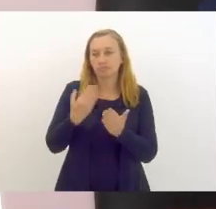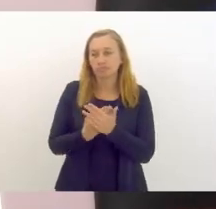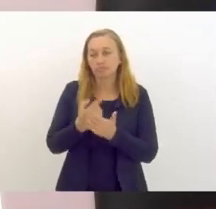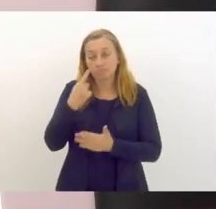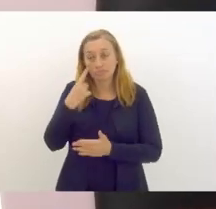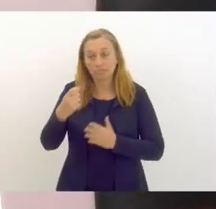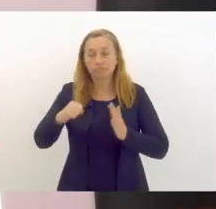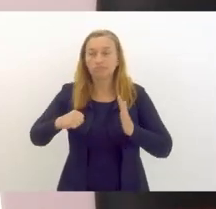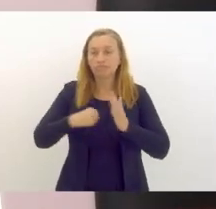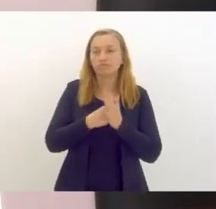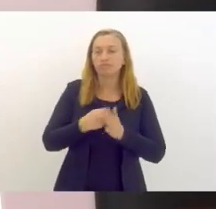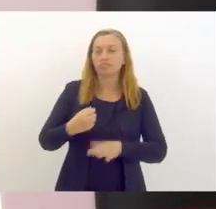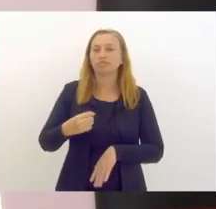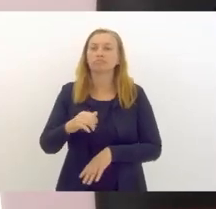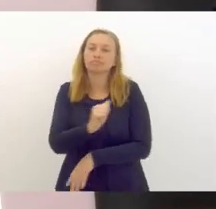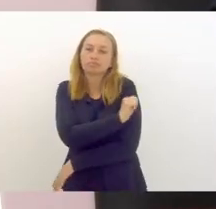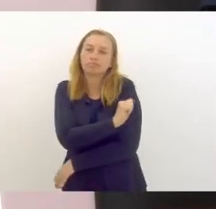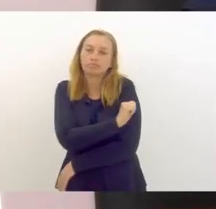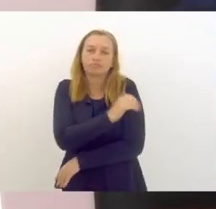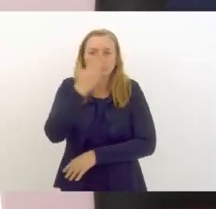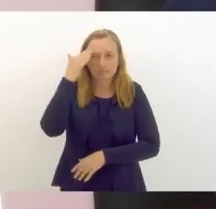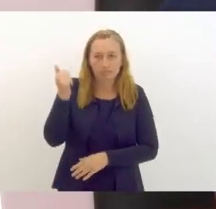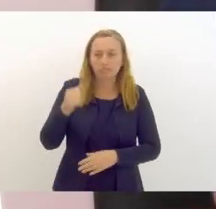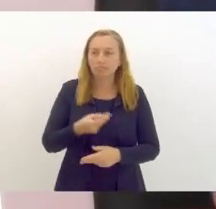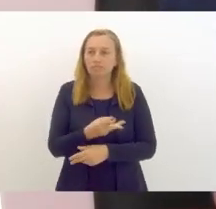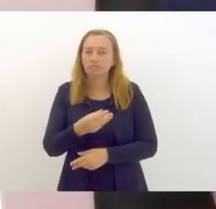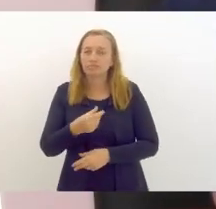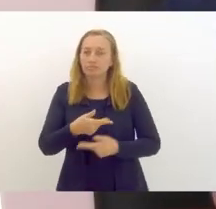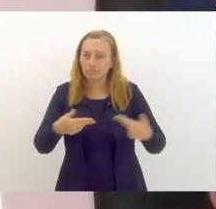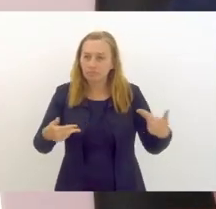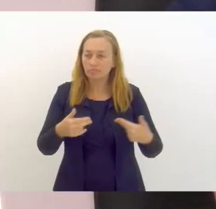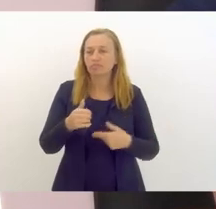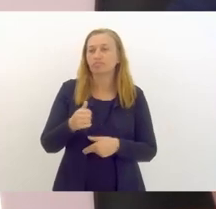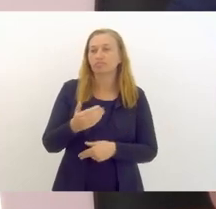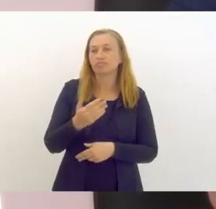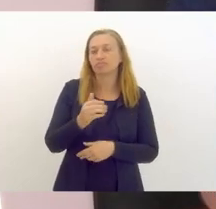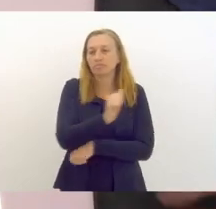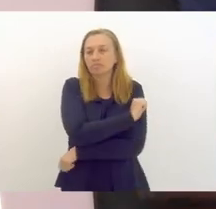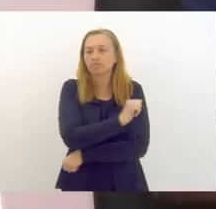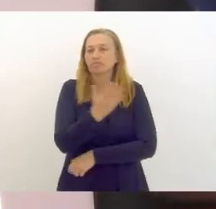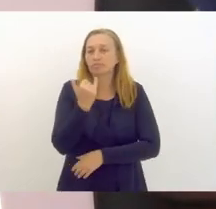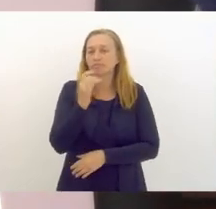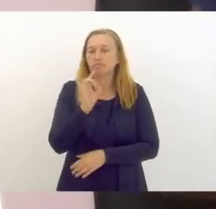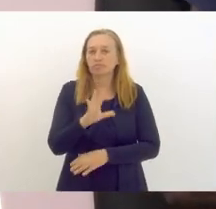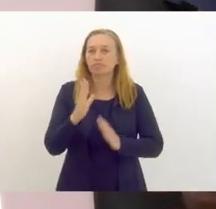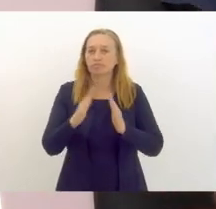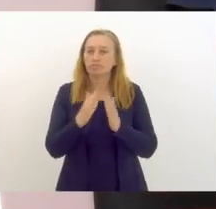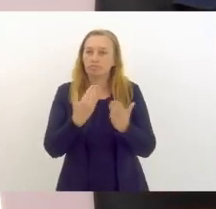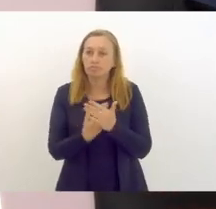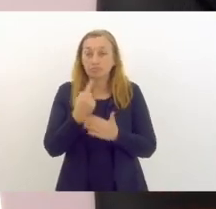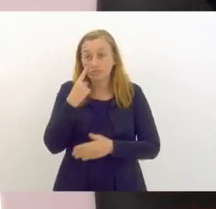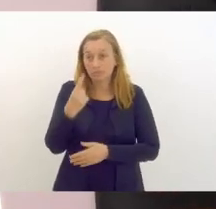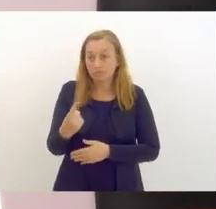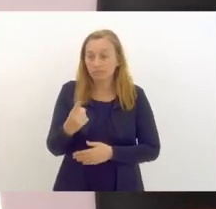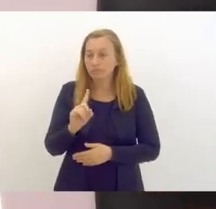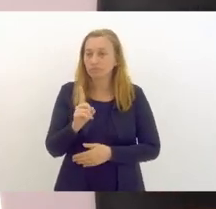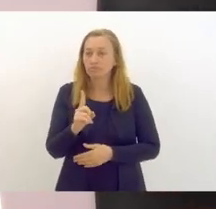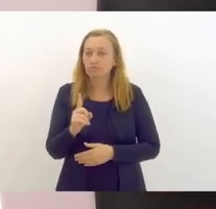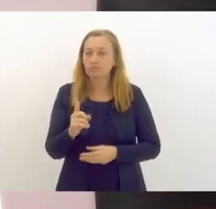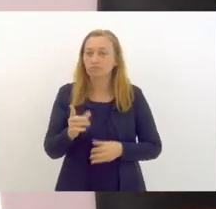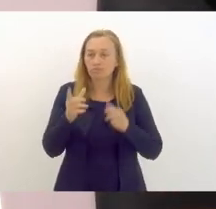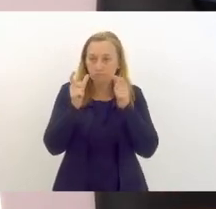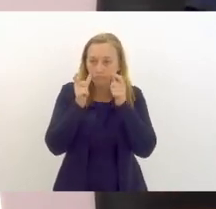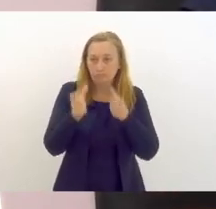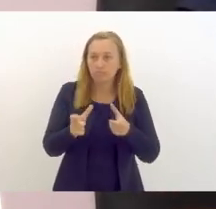impacto disso, dos alunos. A gente sabe que muitos alunos se alimentam basicamente na escola e a gente vê que isso não tem sido dado a